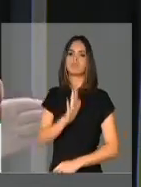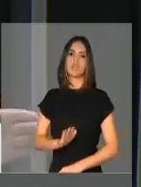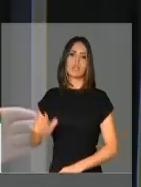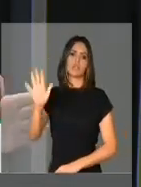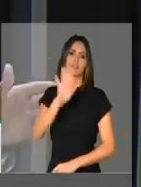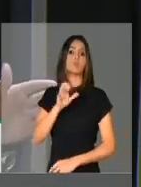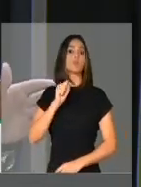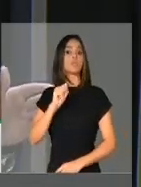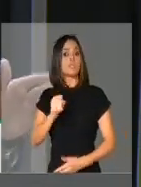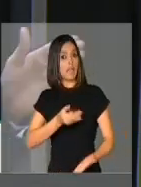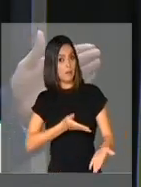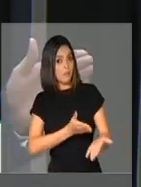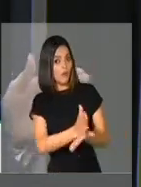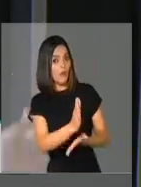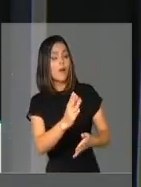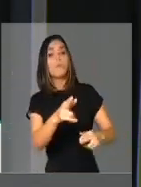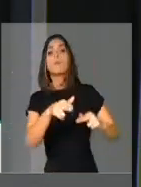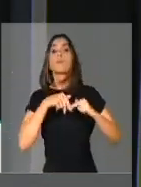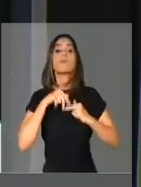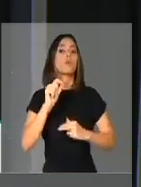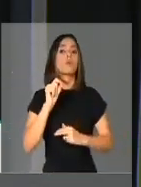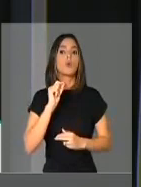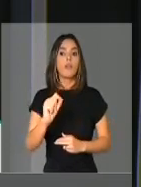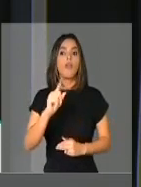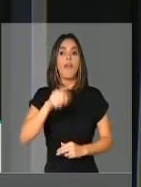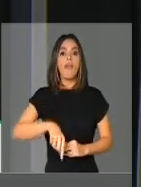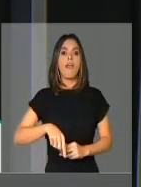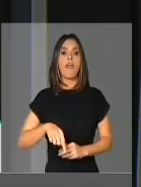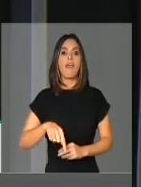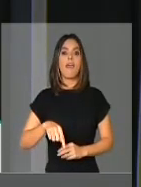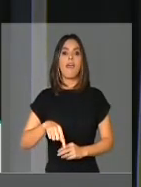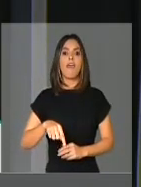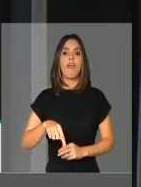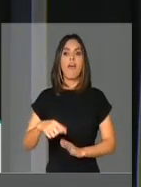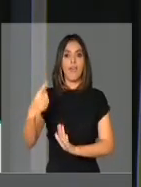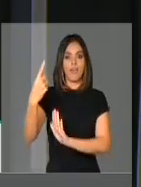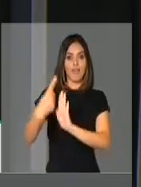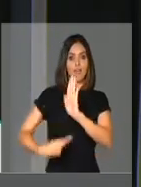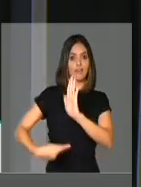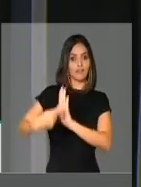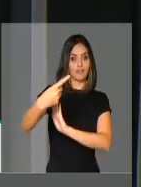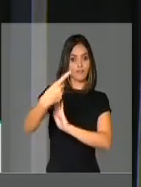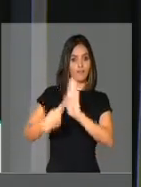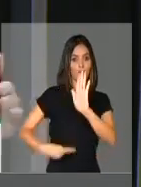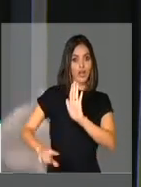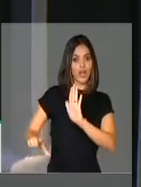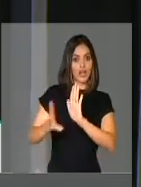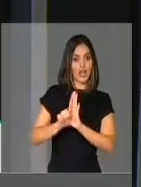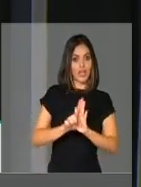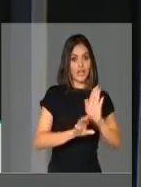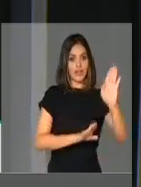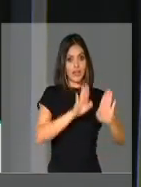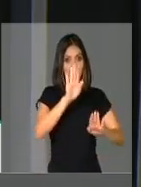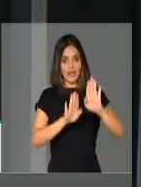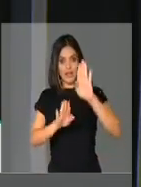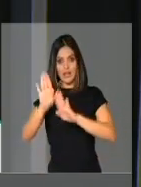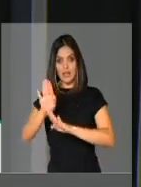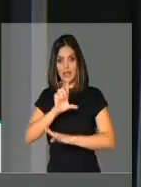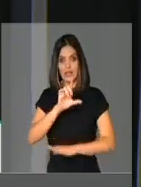a partir do momento que você tem uma orientação de revogação da própria lei de licitações.